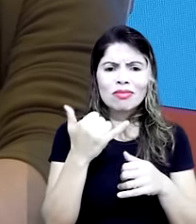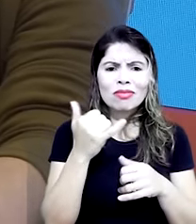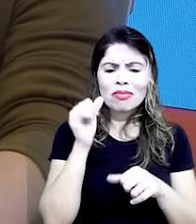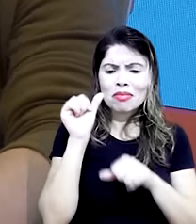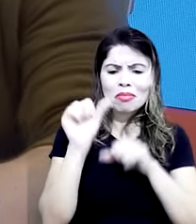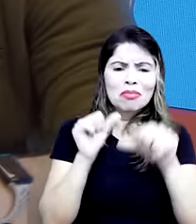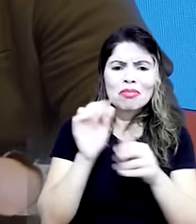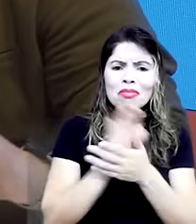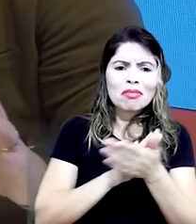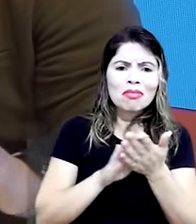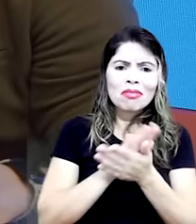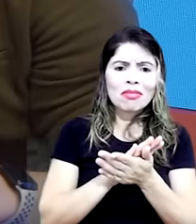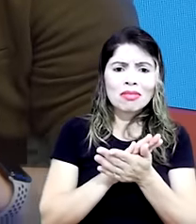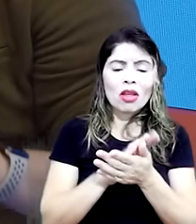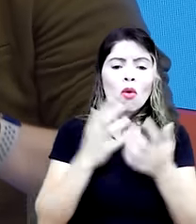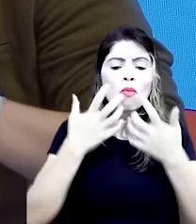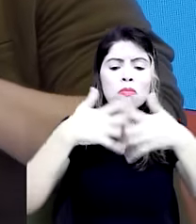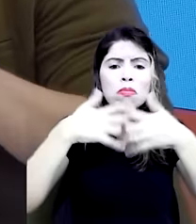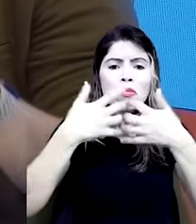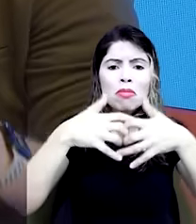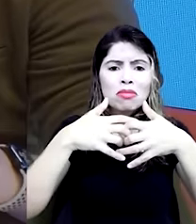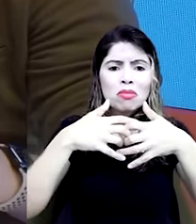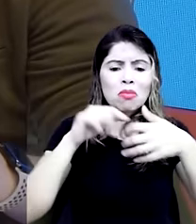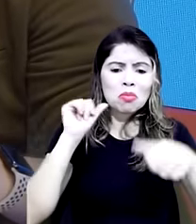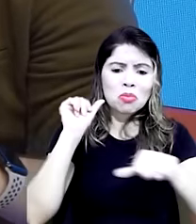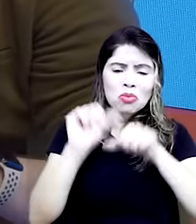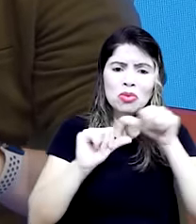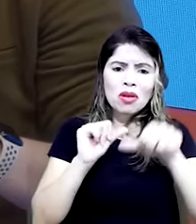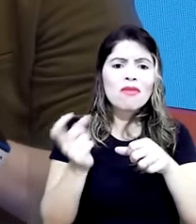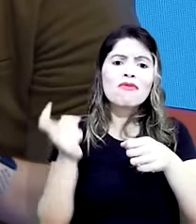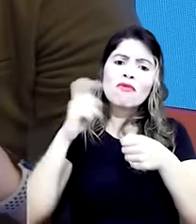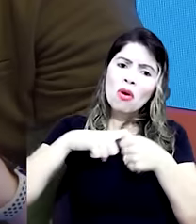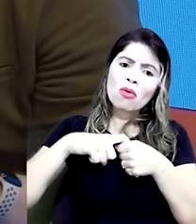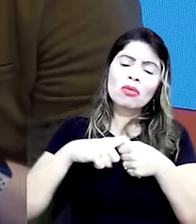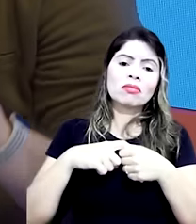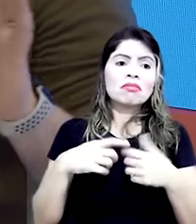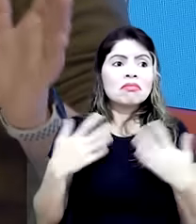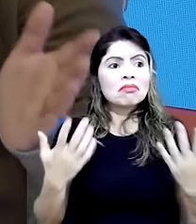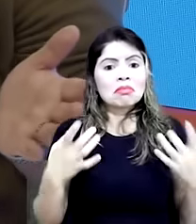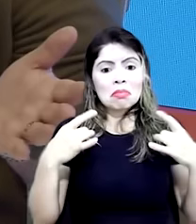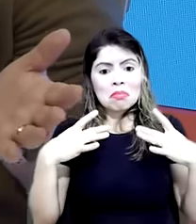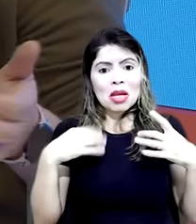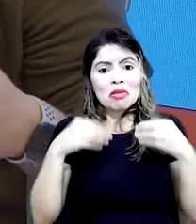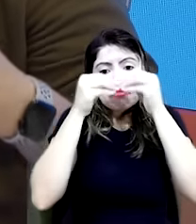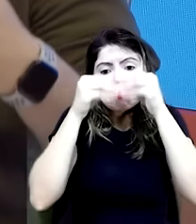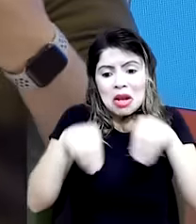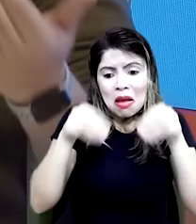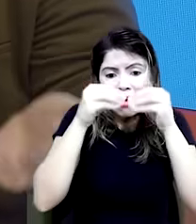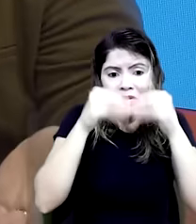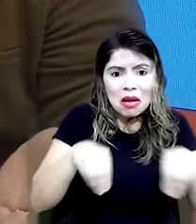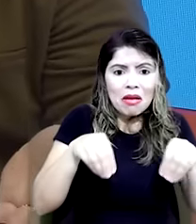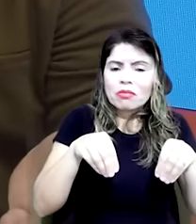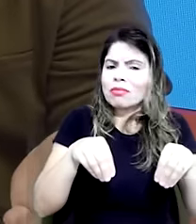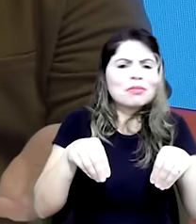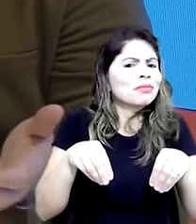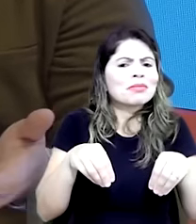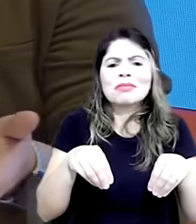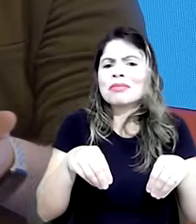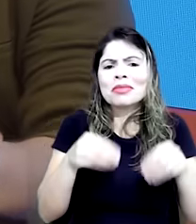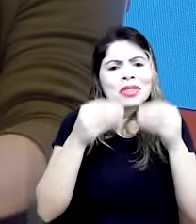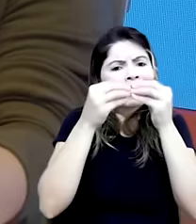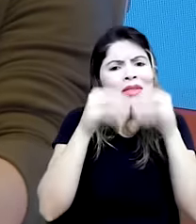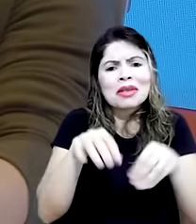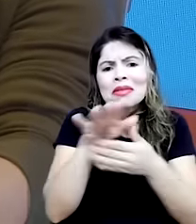Ah mas eu tenho medo de estragar alguma coisa não vai estragar nada não não é tão assim Lógico que né não é possível que você vai conseguir